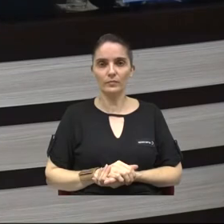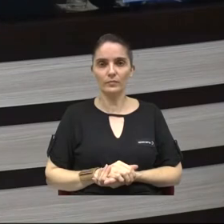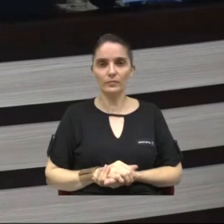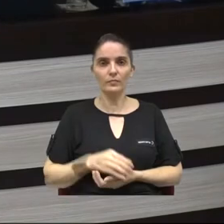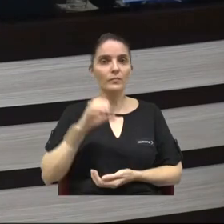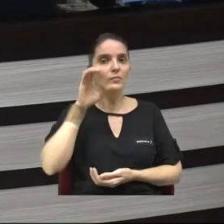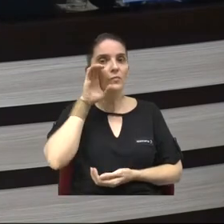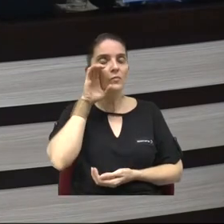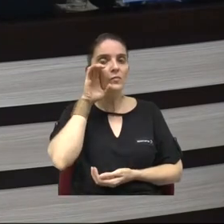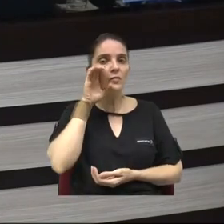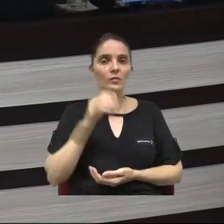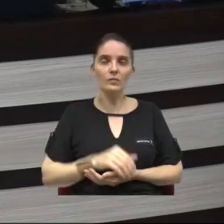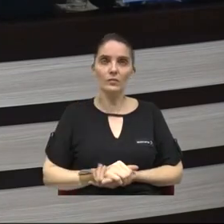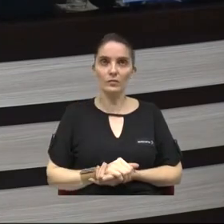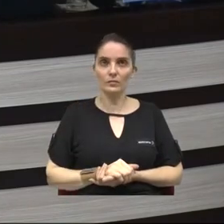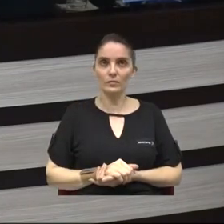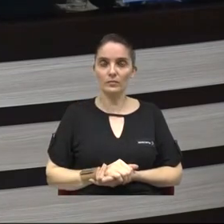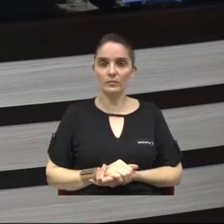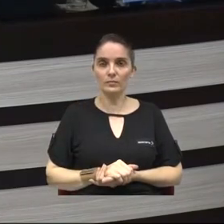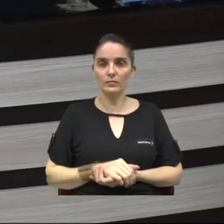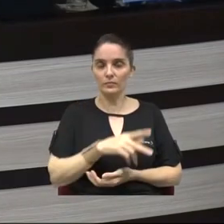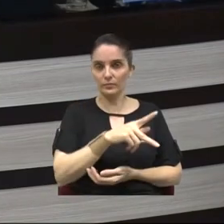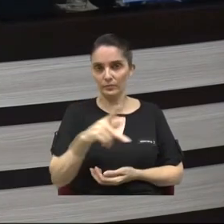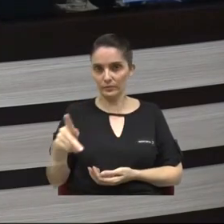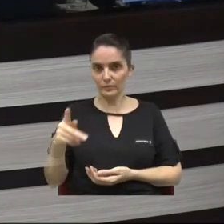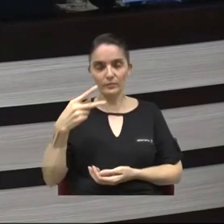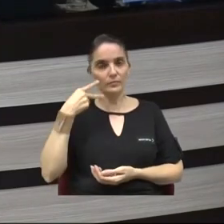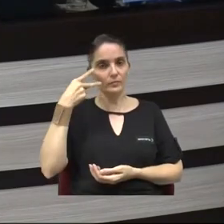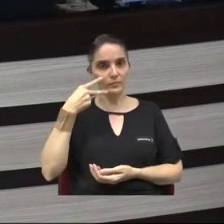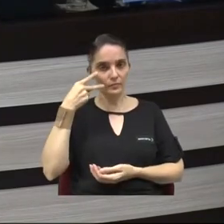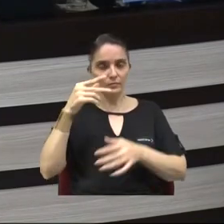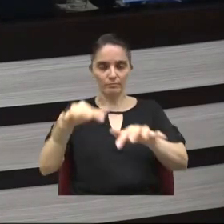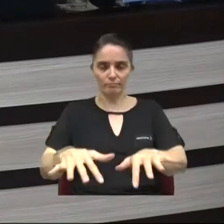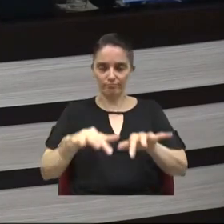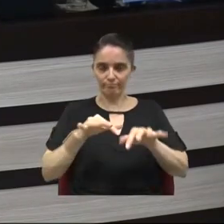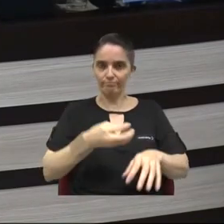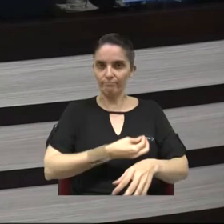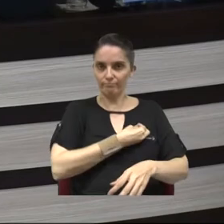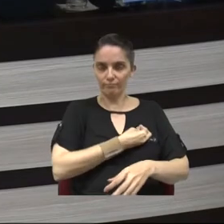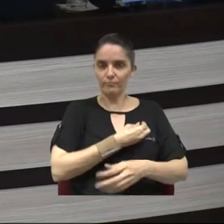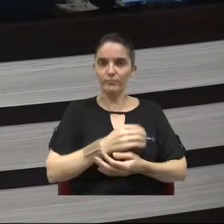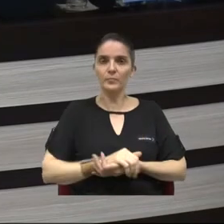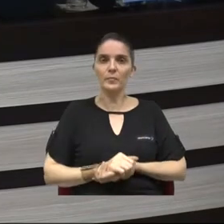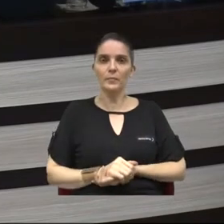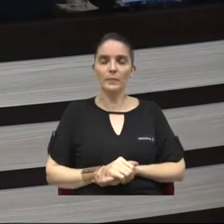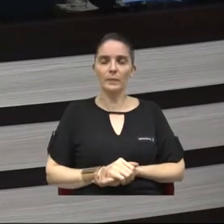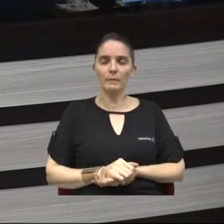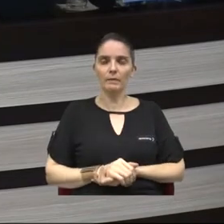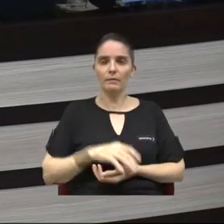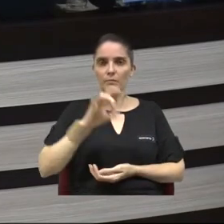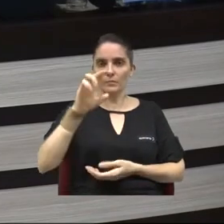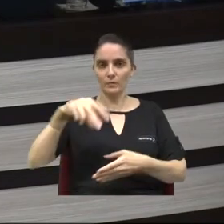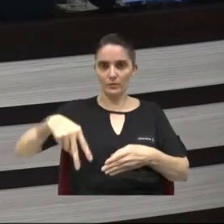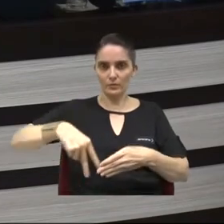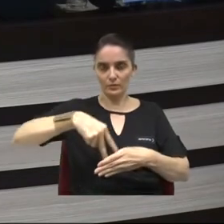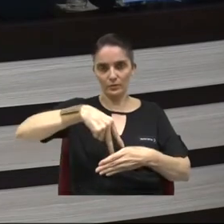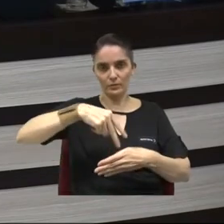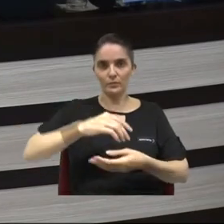Constância Félix. Senhor presidente, nobres pares, plateia presente, na verdade me levanto